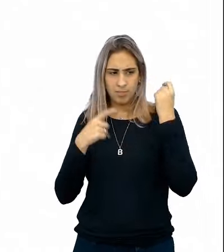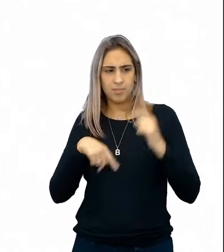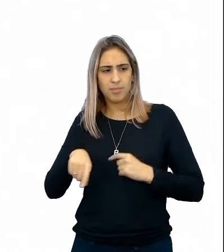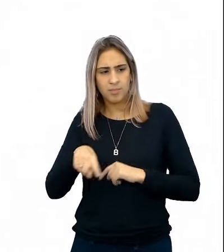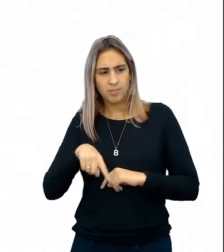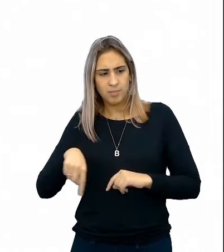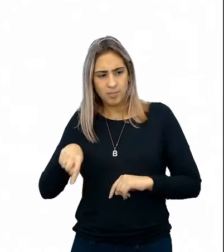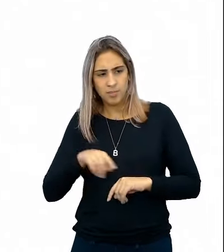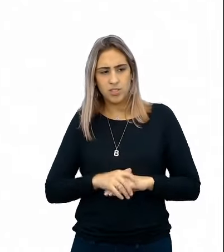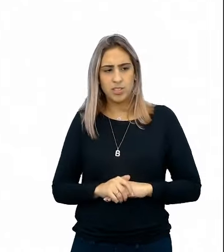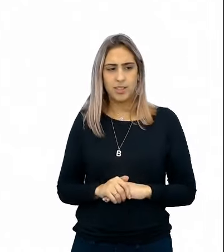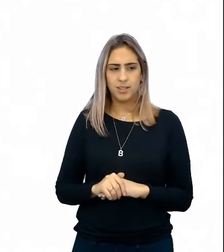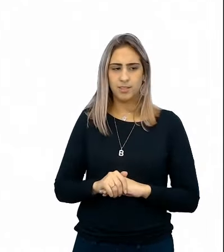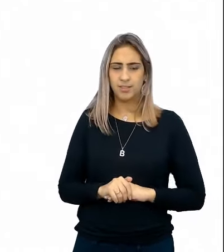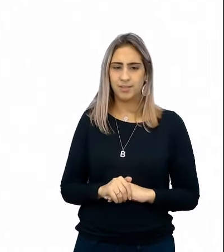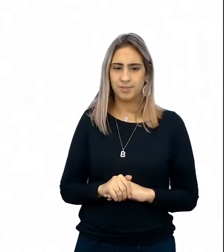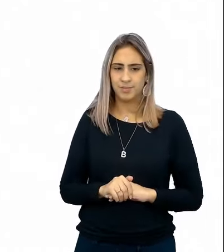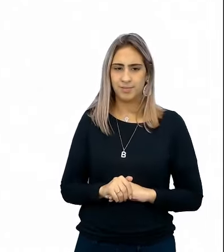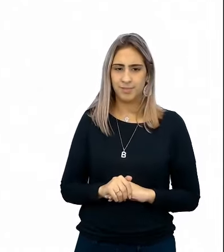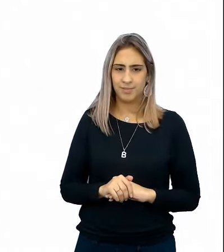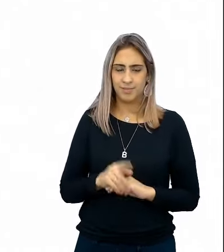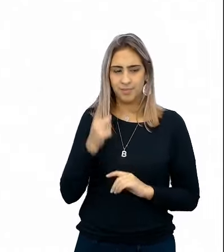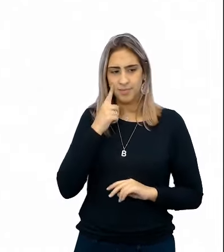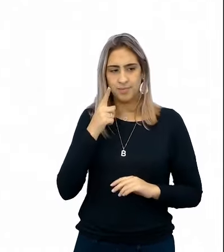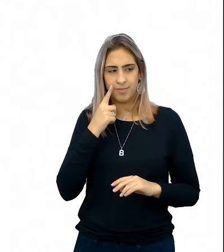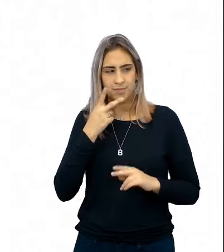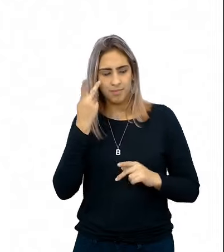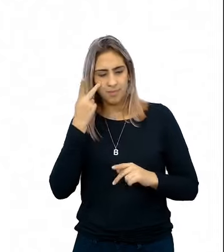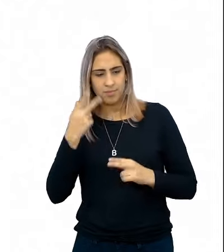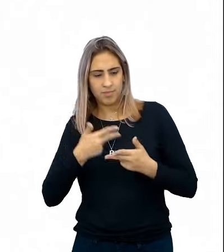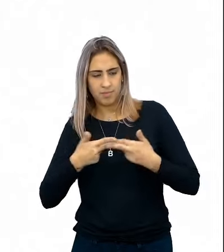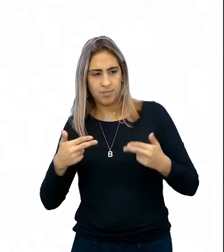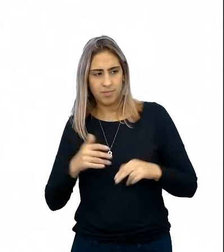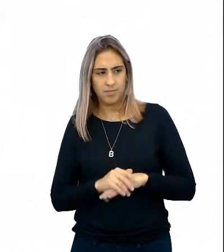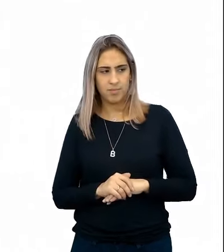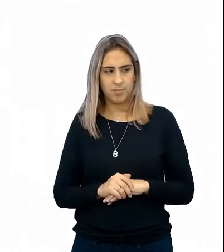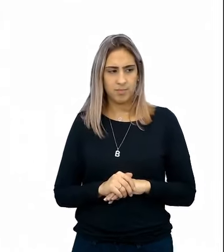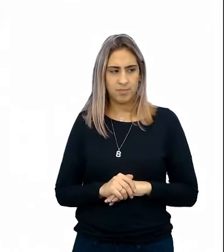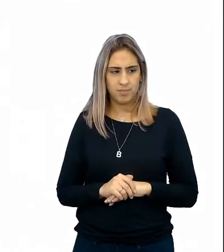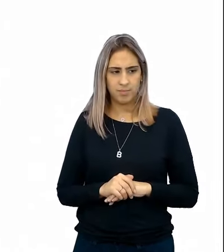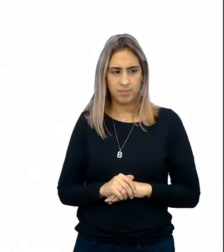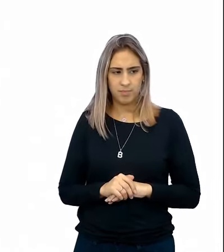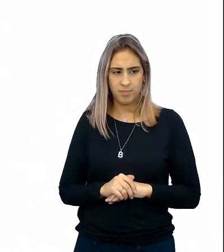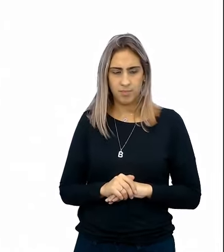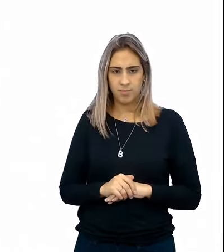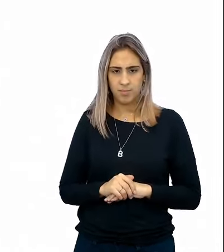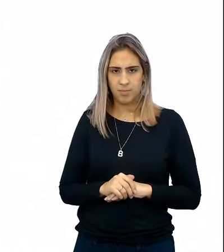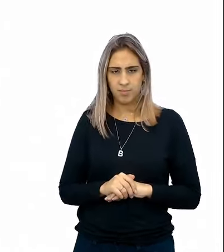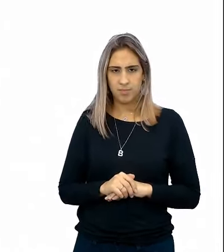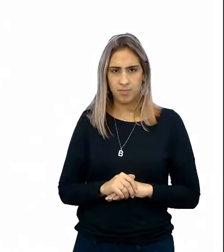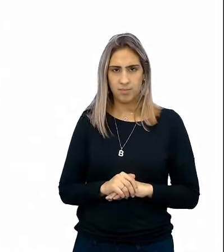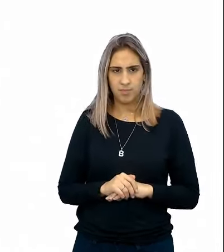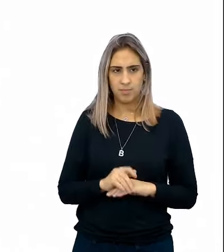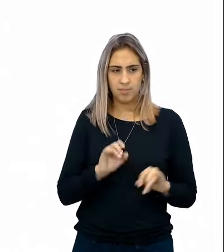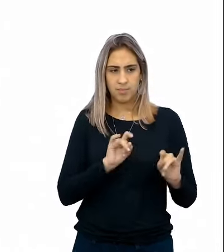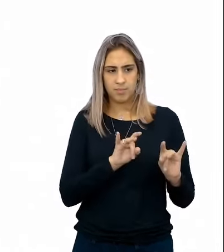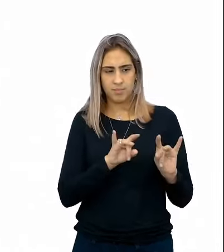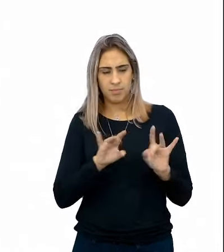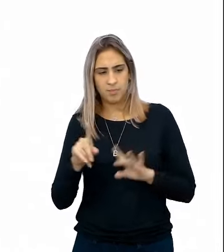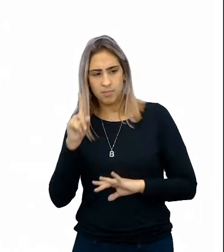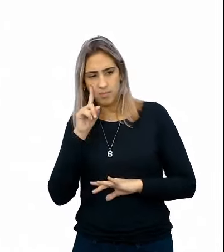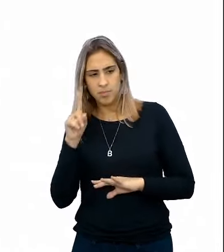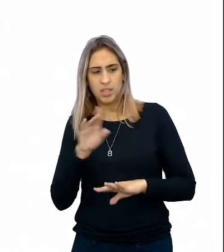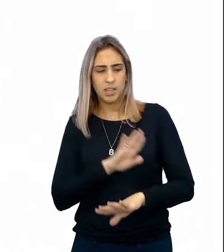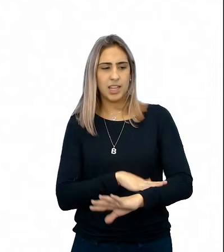devem observar que na primeira coluna temos o tipo de quadra, e na segunda, a quantidade de cada tipo de